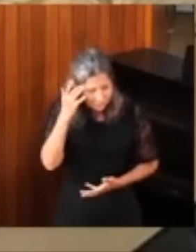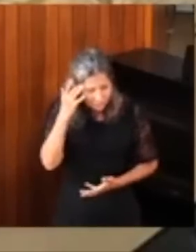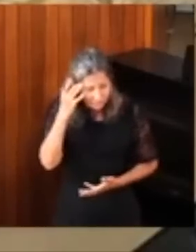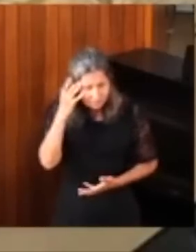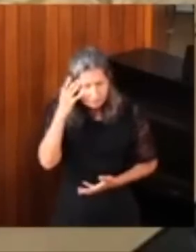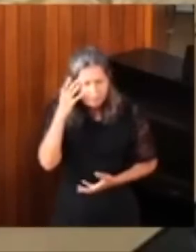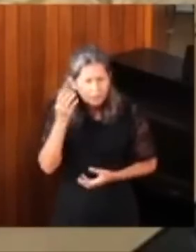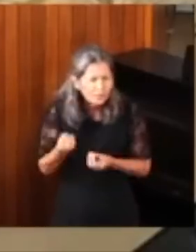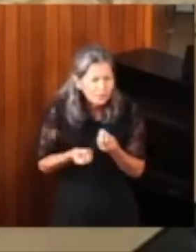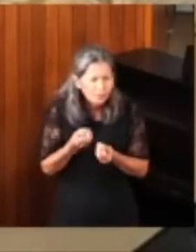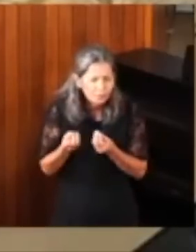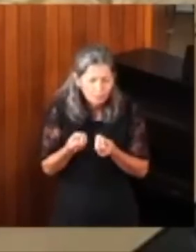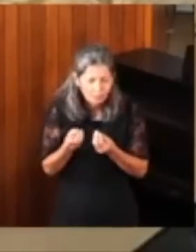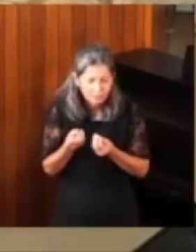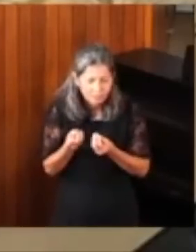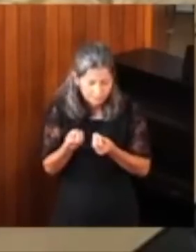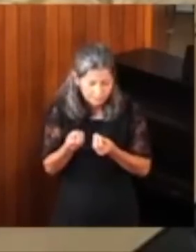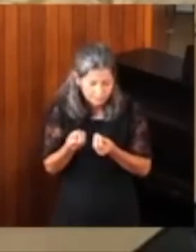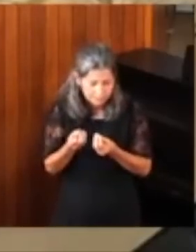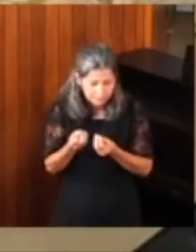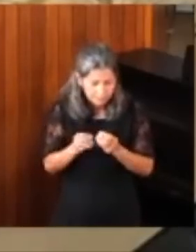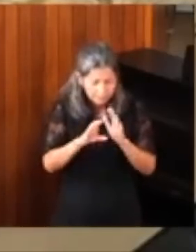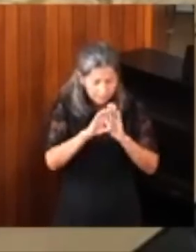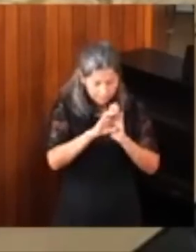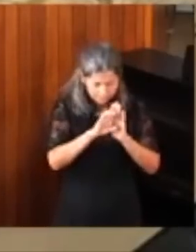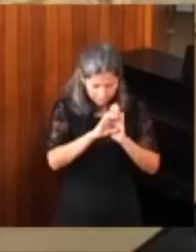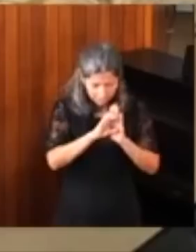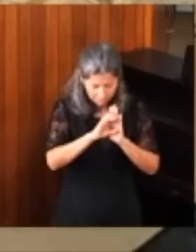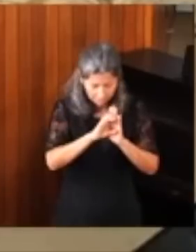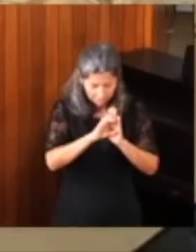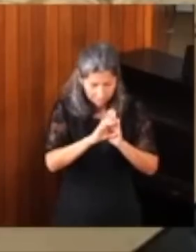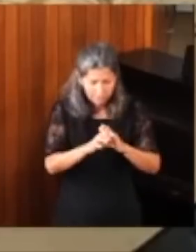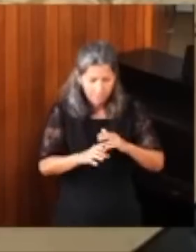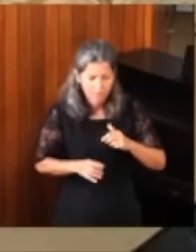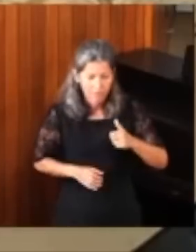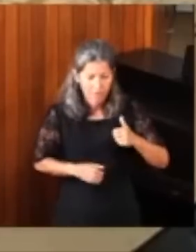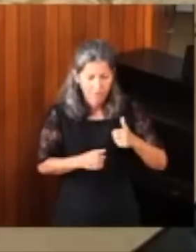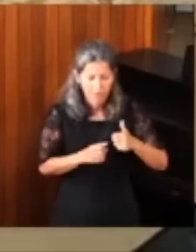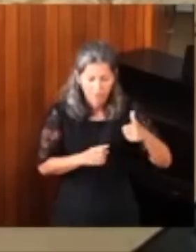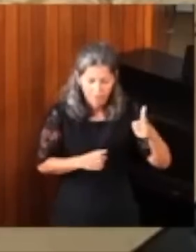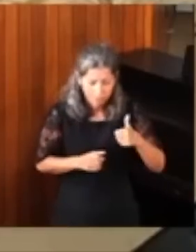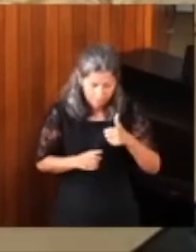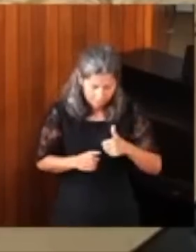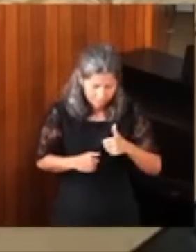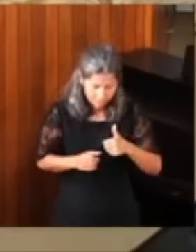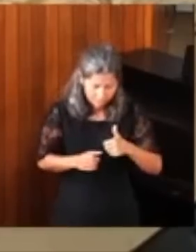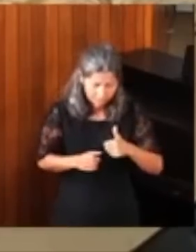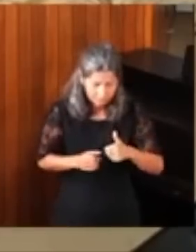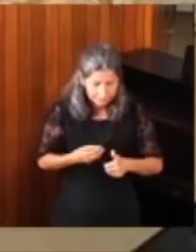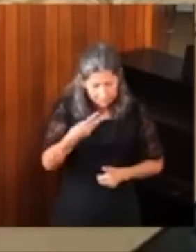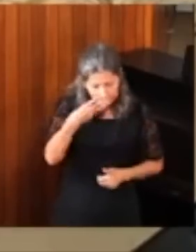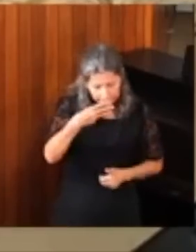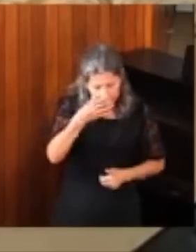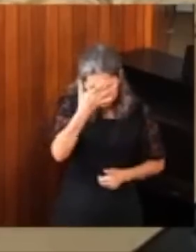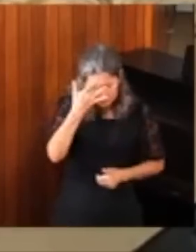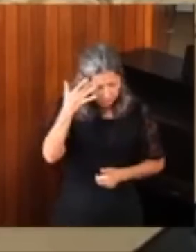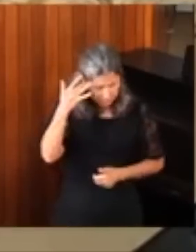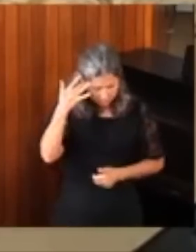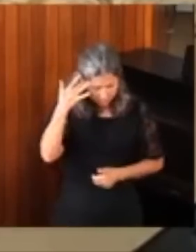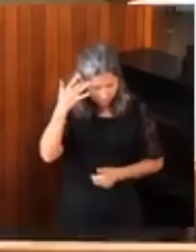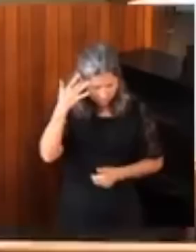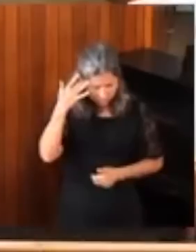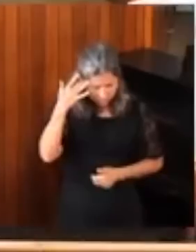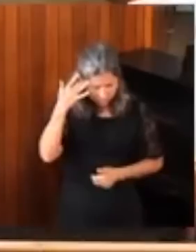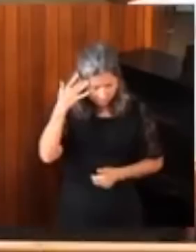reação do diabo a esse movimento. No capítulo 11 a gente vê 3 figuras de destaque. A primeira é a besta do